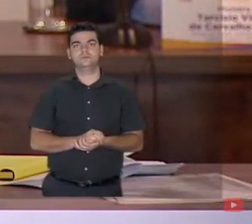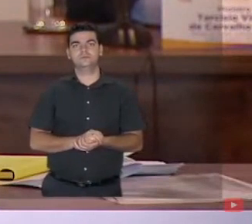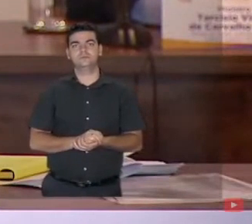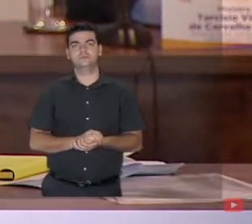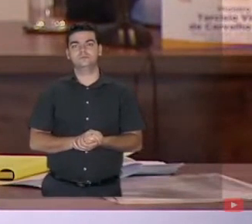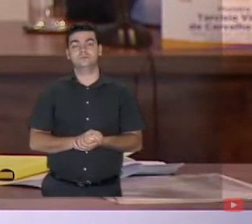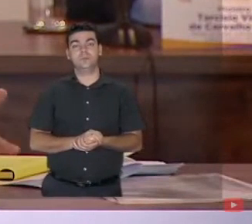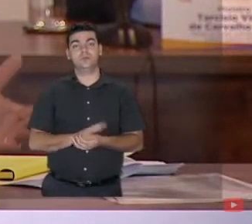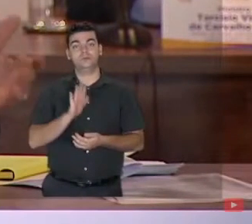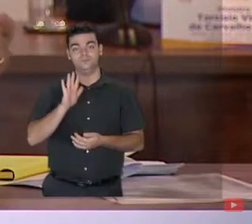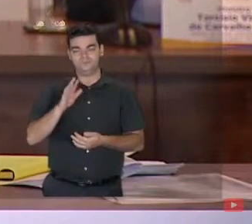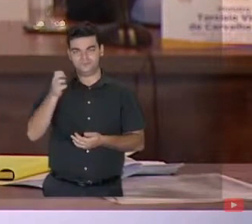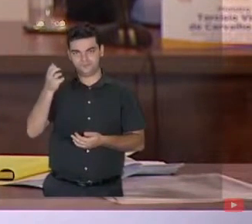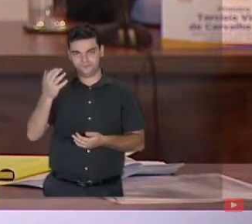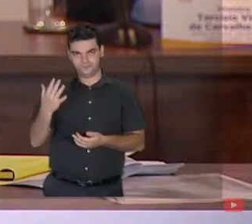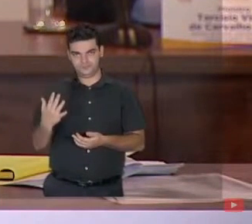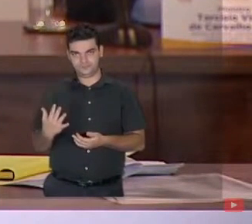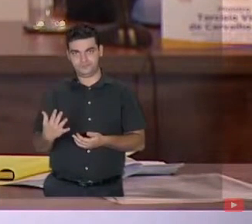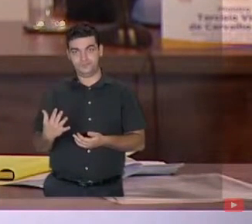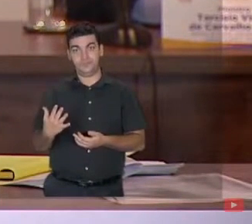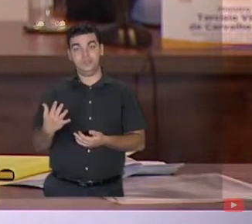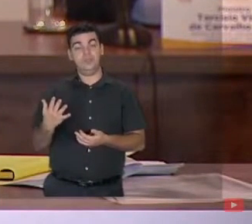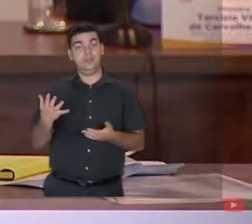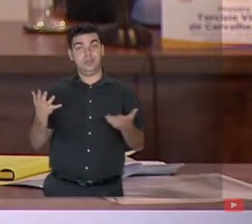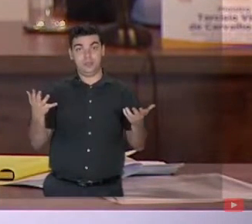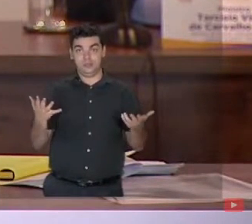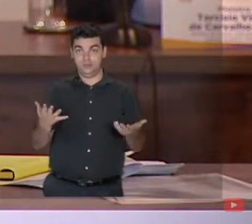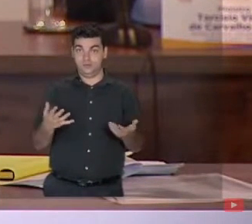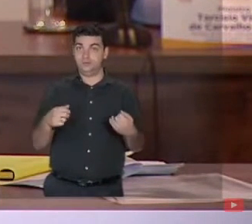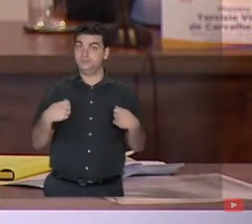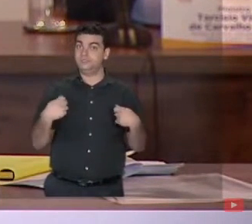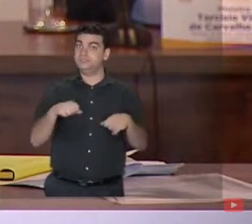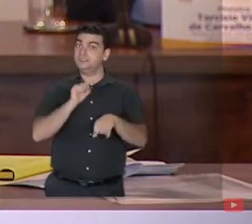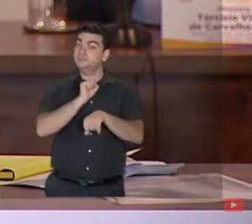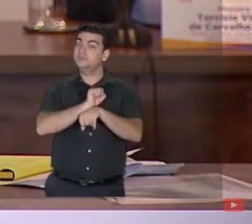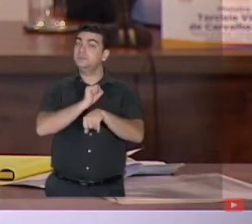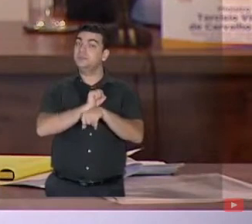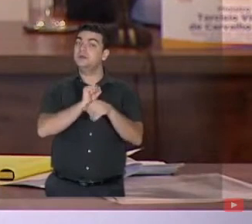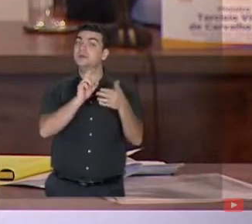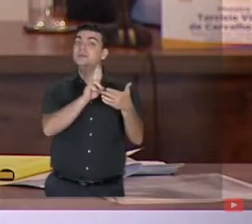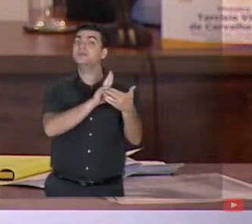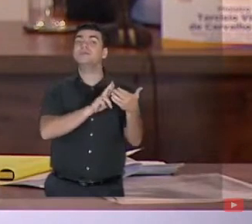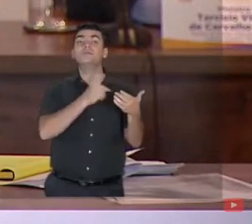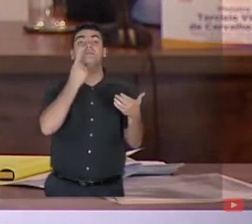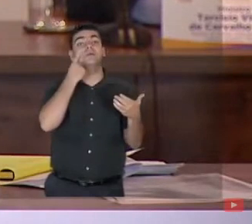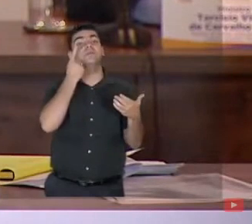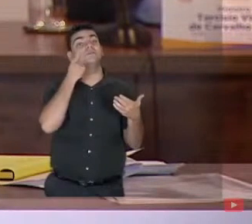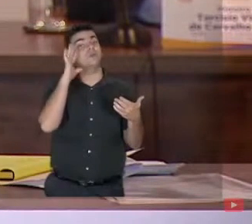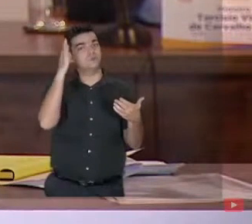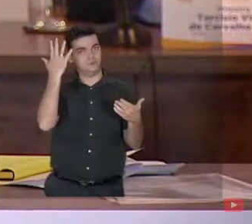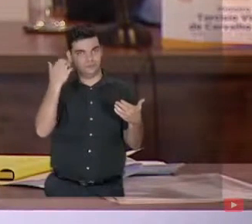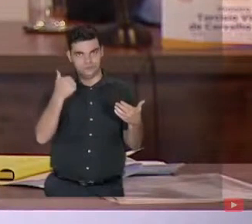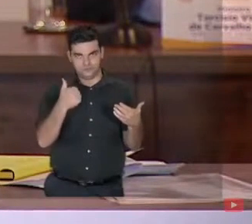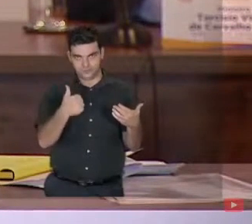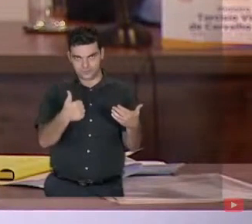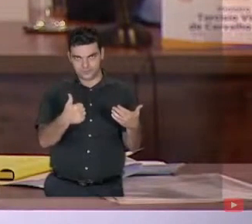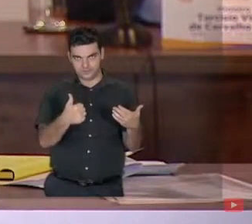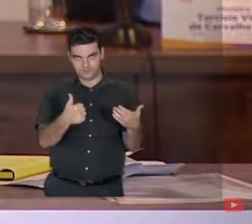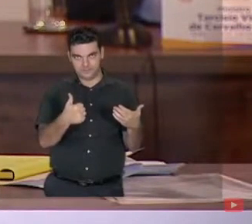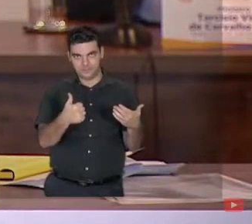certamente nós temos que esperar o relatório para saber exatamente qual foi o problema. E